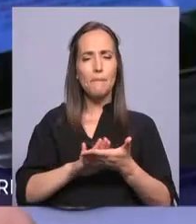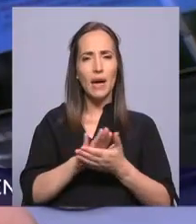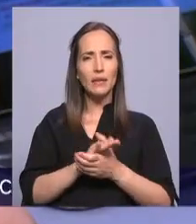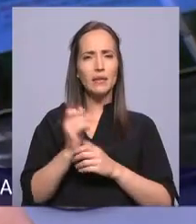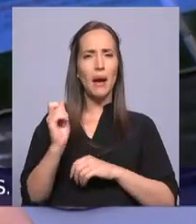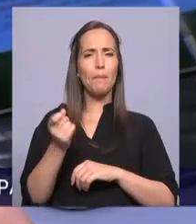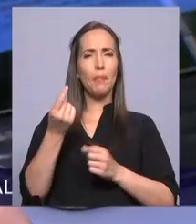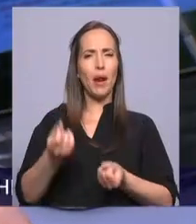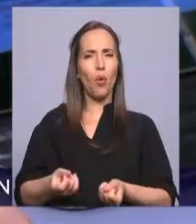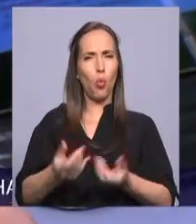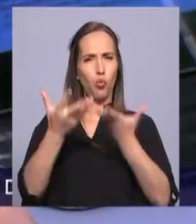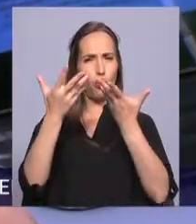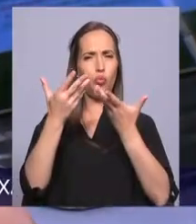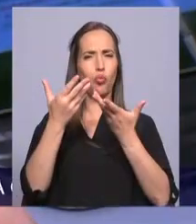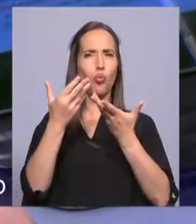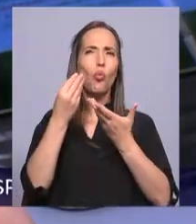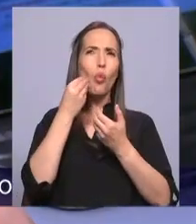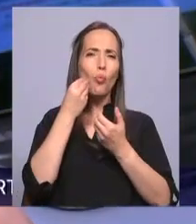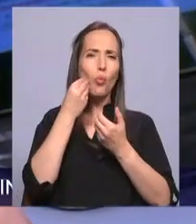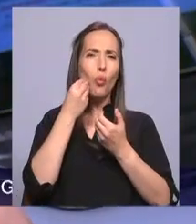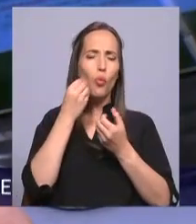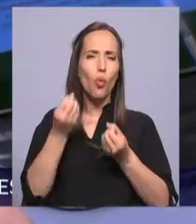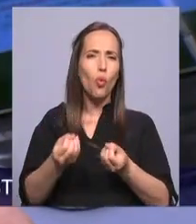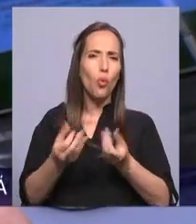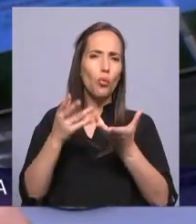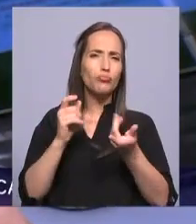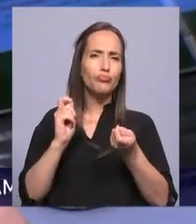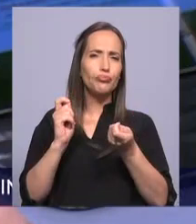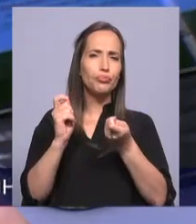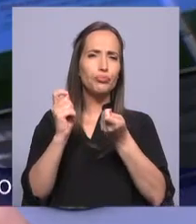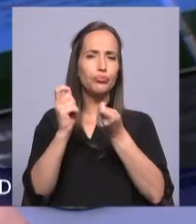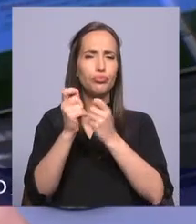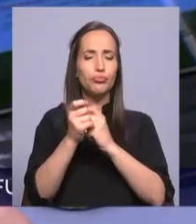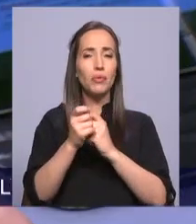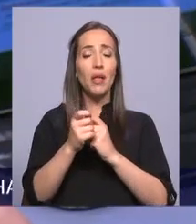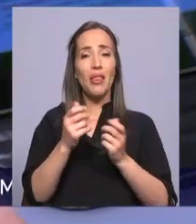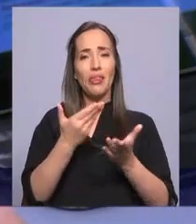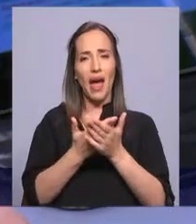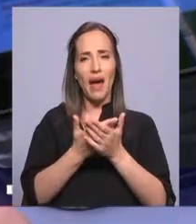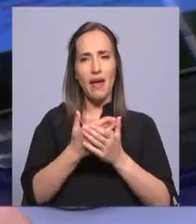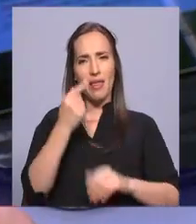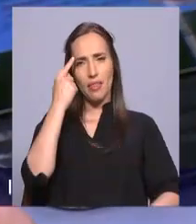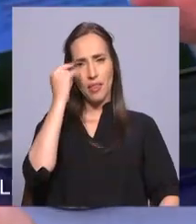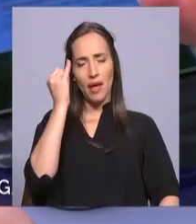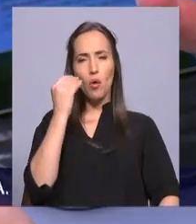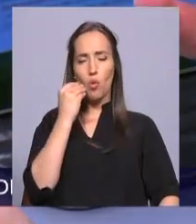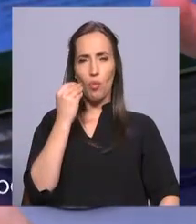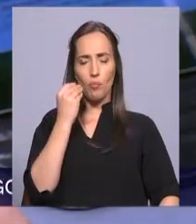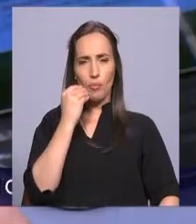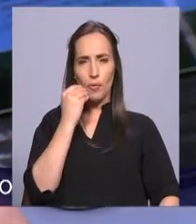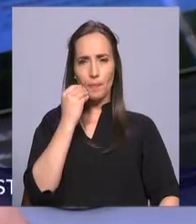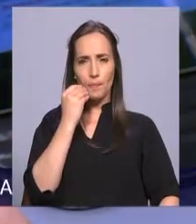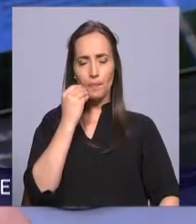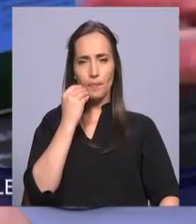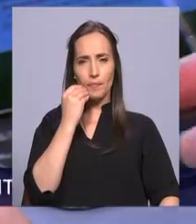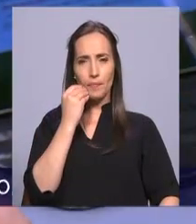do universo. Como é que essa luz foi moldada, como é que essa luz foi alterada, para nos dar uma ideia sobre como é que